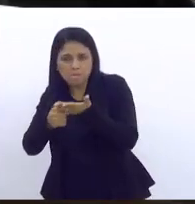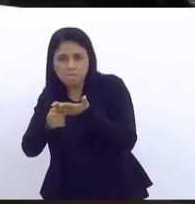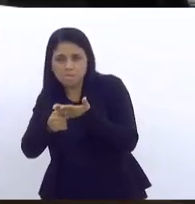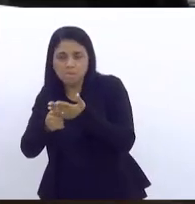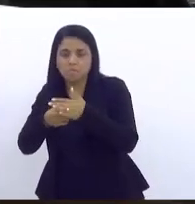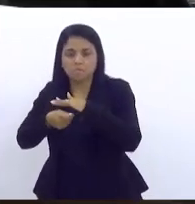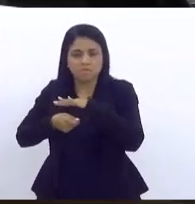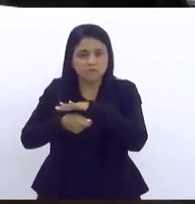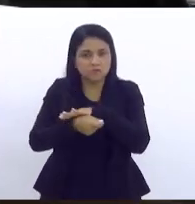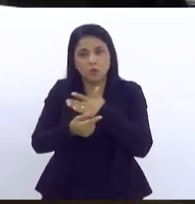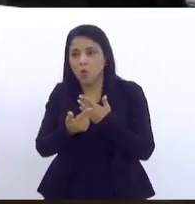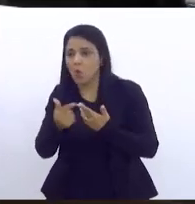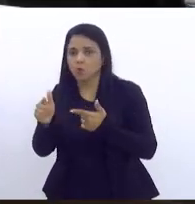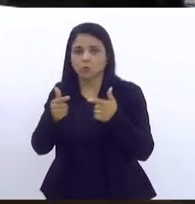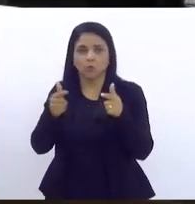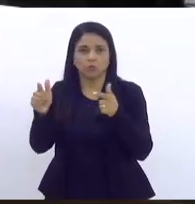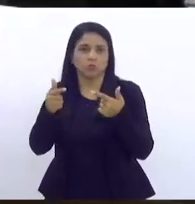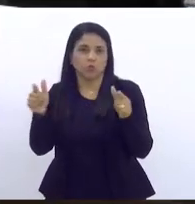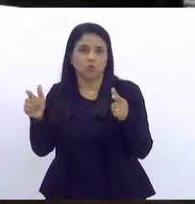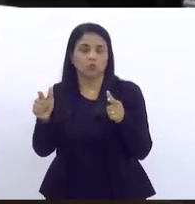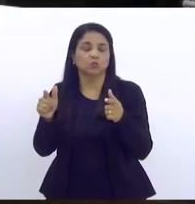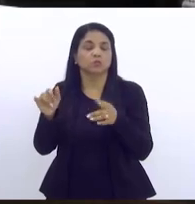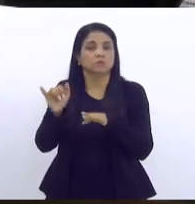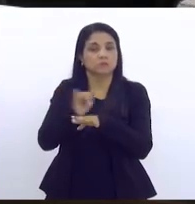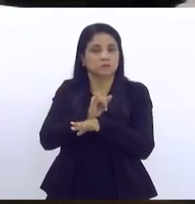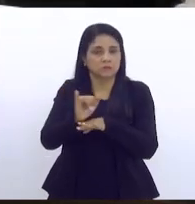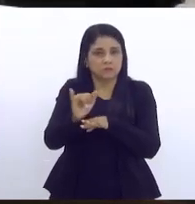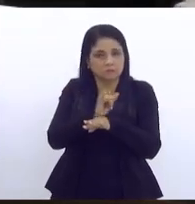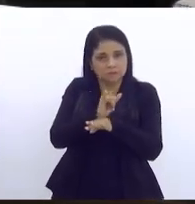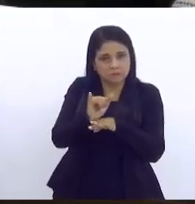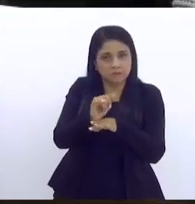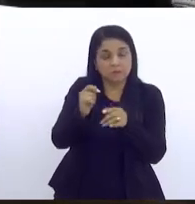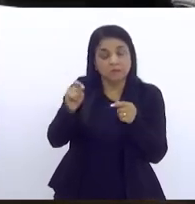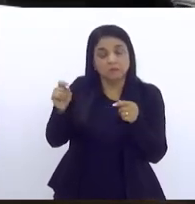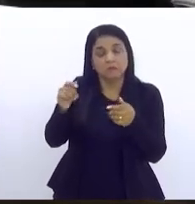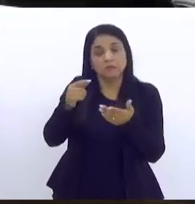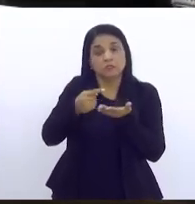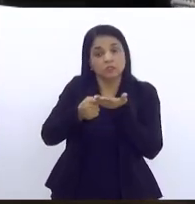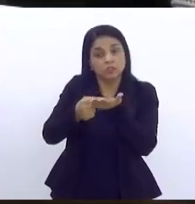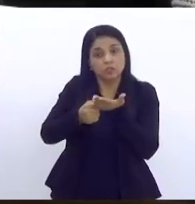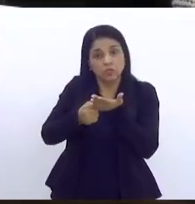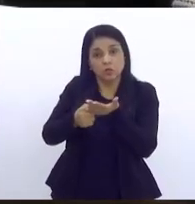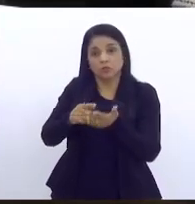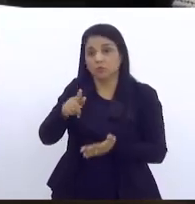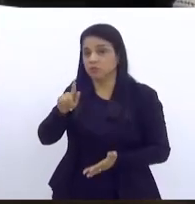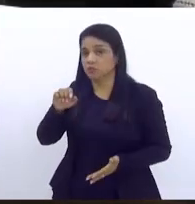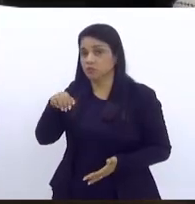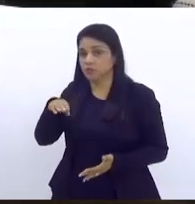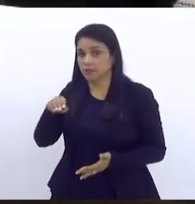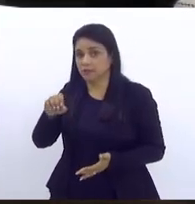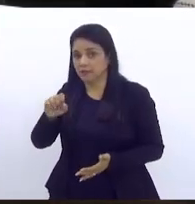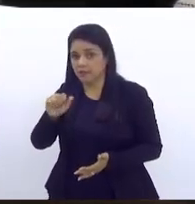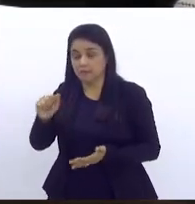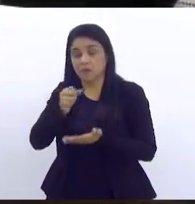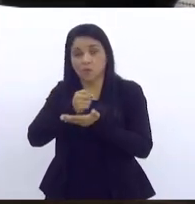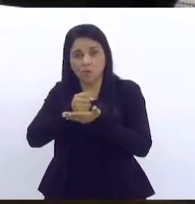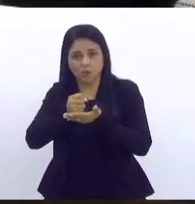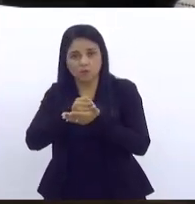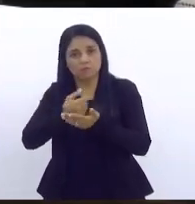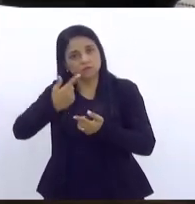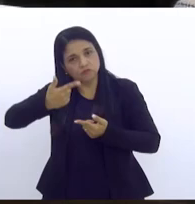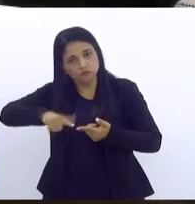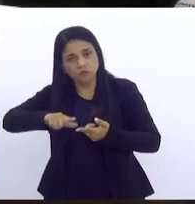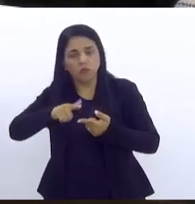investimentos né tem outras formas que eh com o de acordo da Gena o contrato Pode ser reequilibrado então Lembrando que